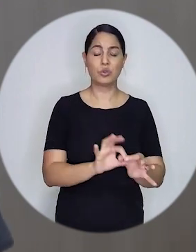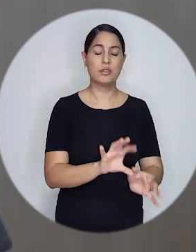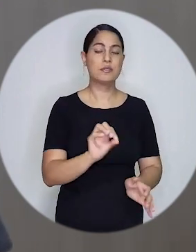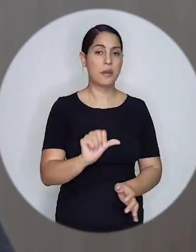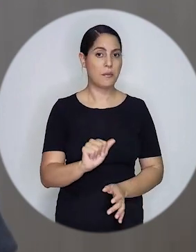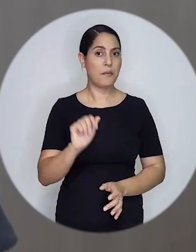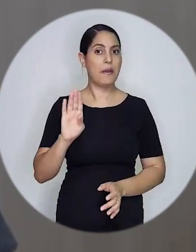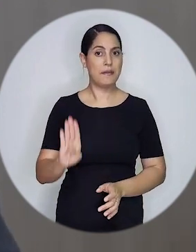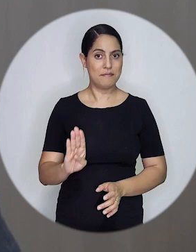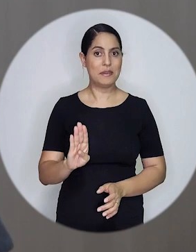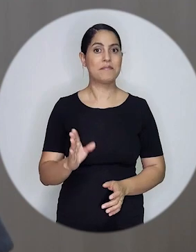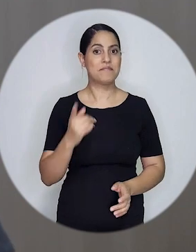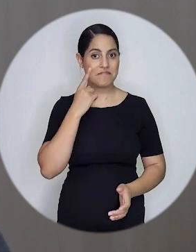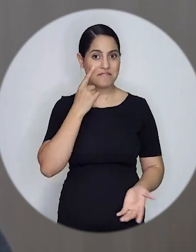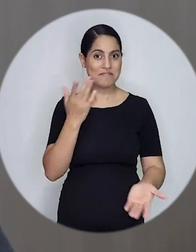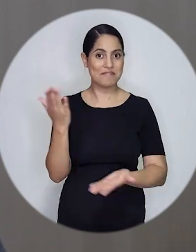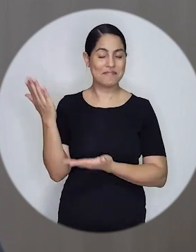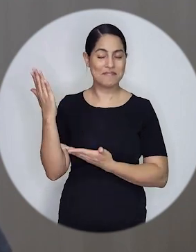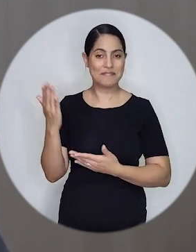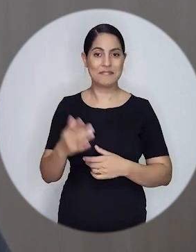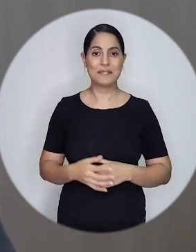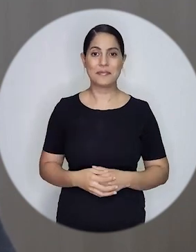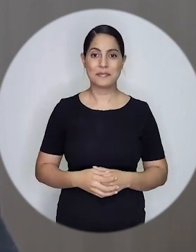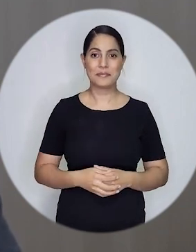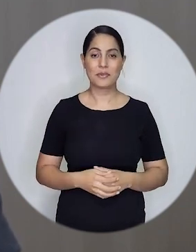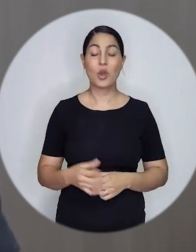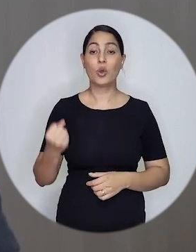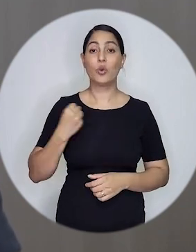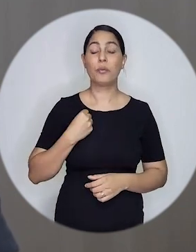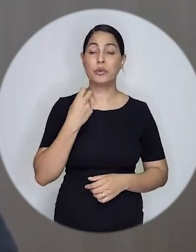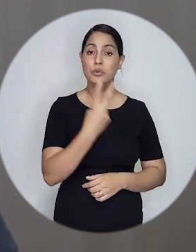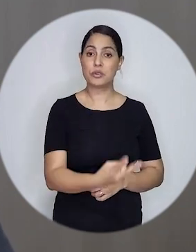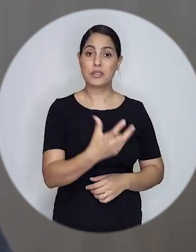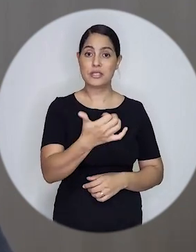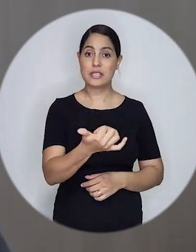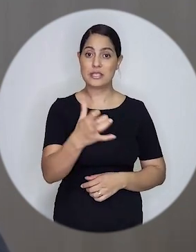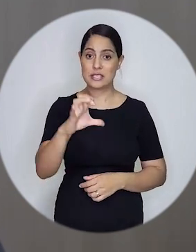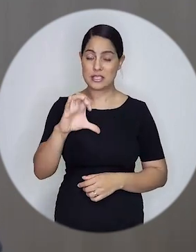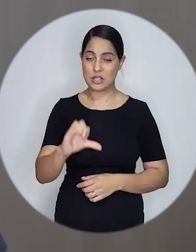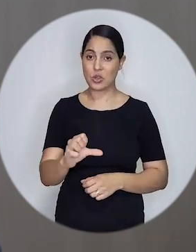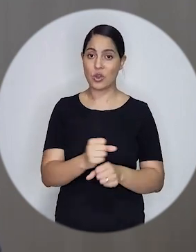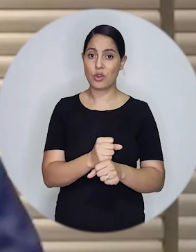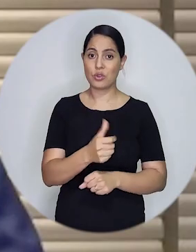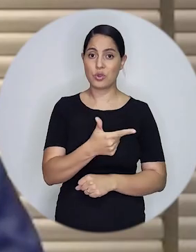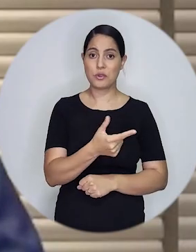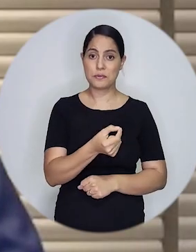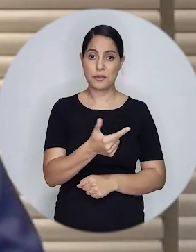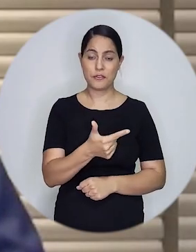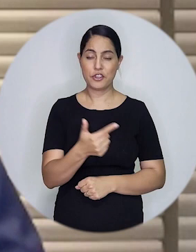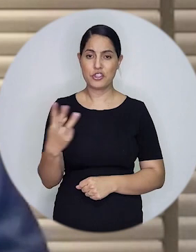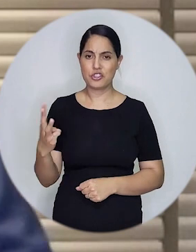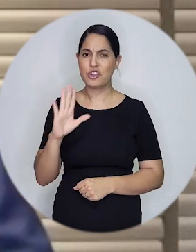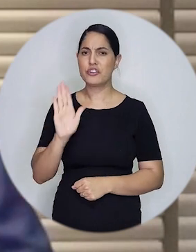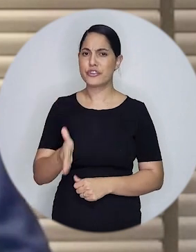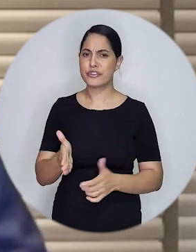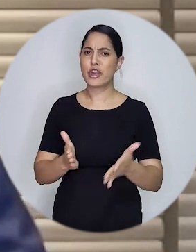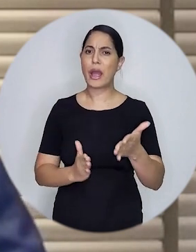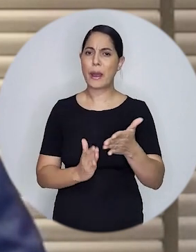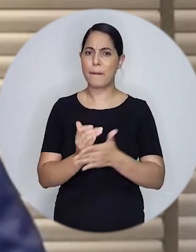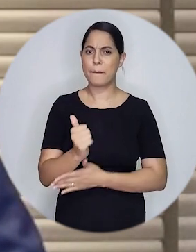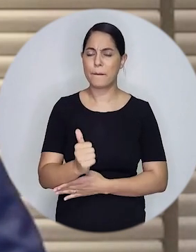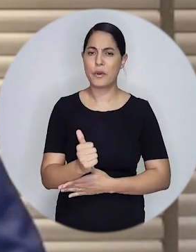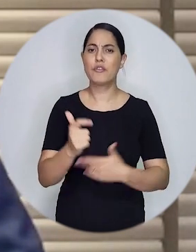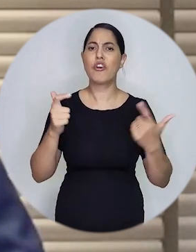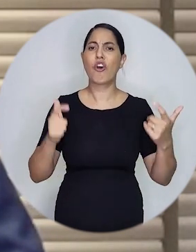Prerrogativas e Valorização da Advocacia no âmbito da Ordem dos Advogados do Brasil. Confira. Provimento